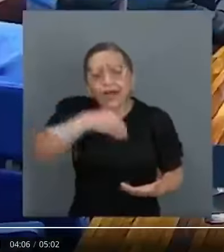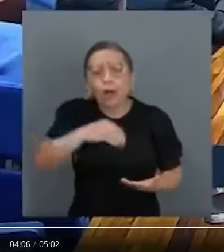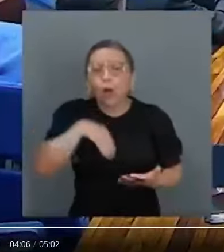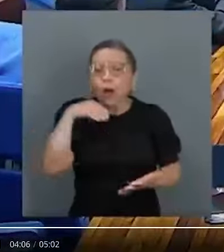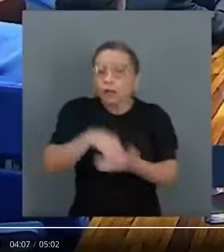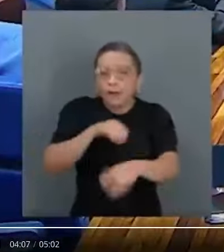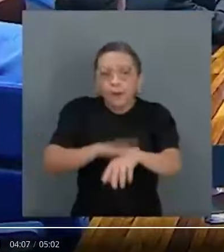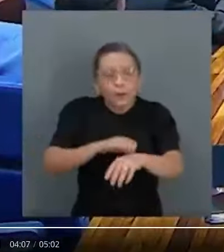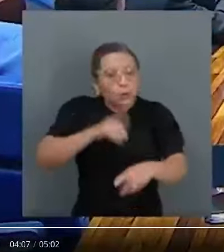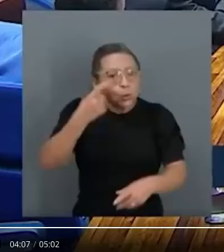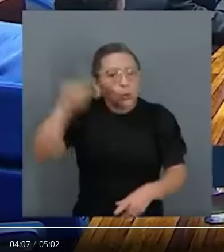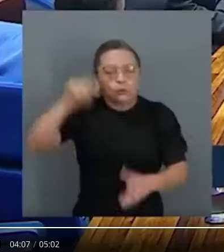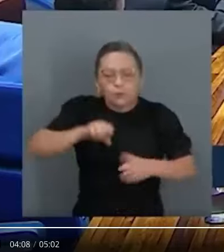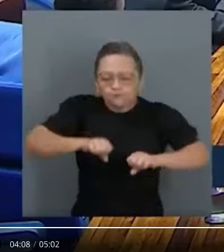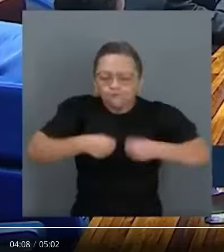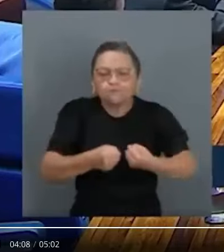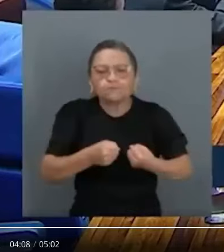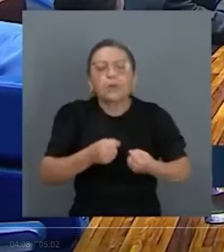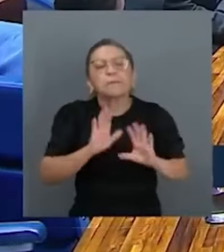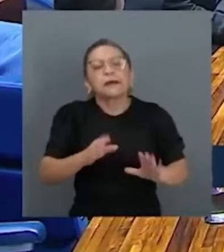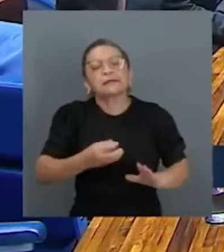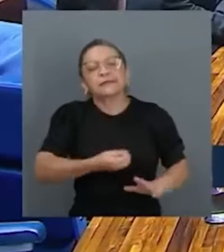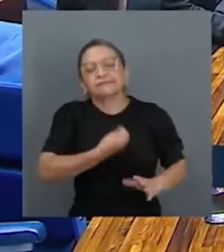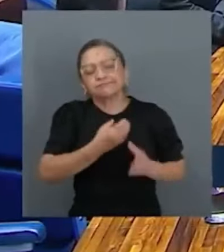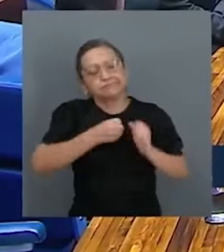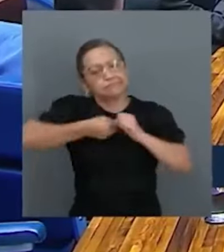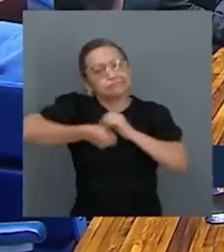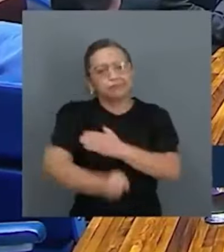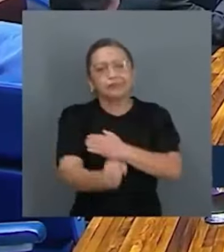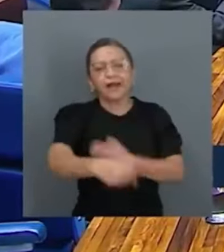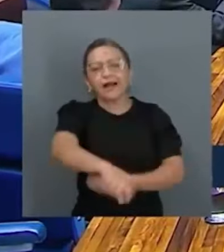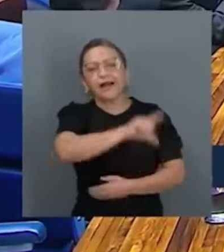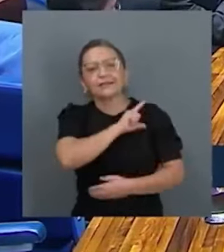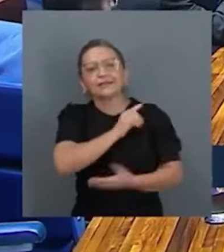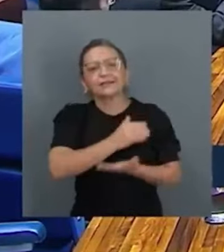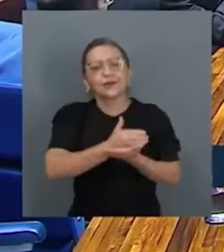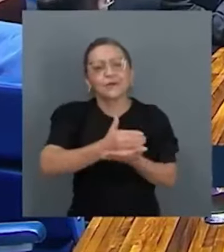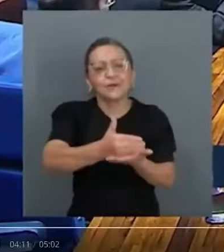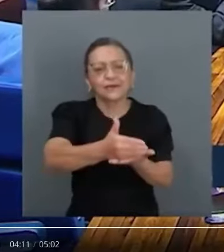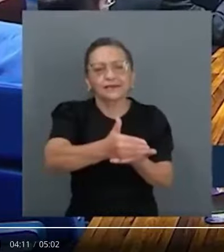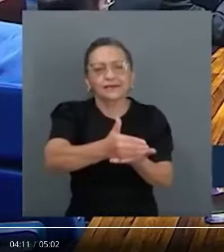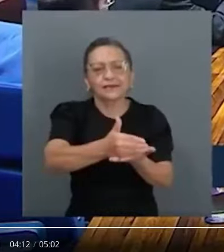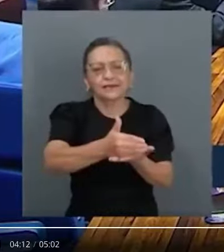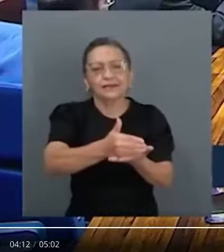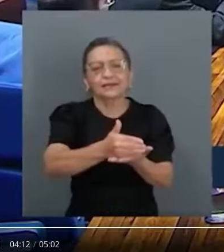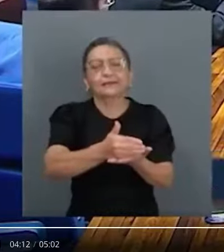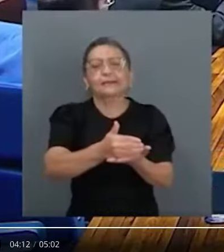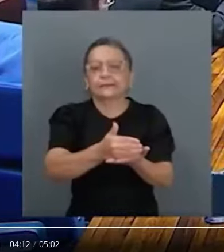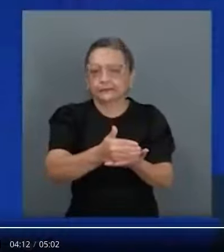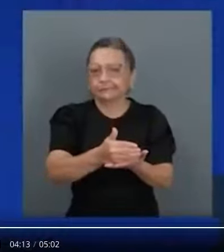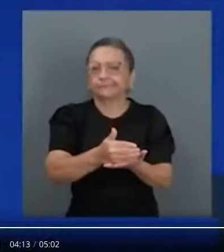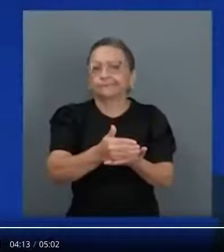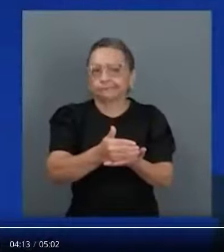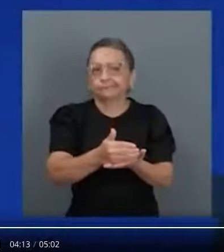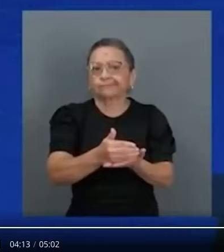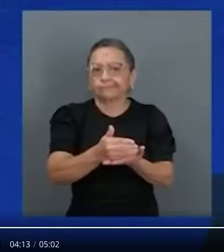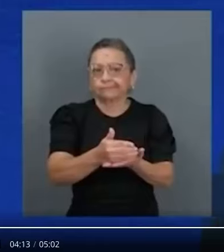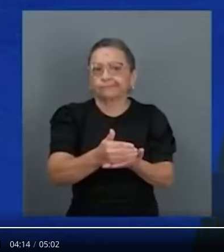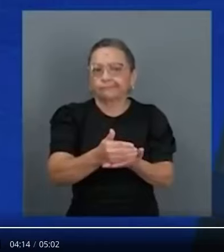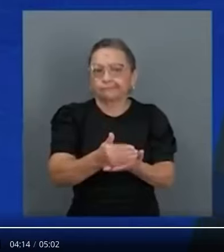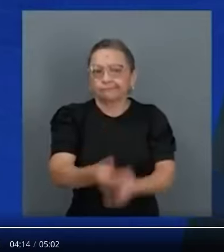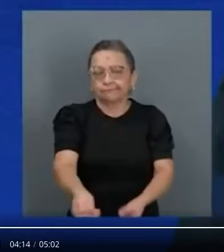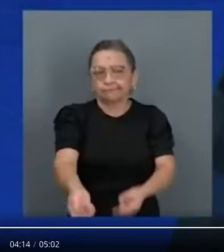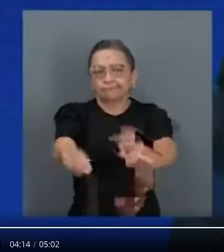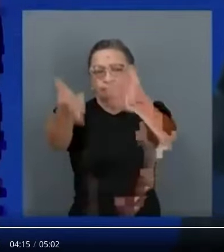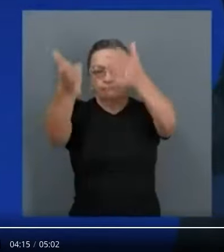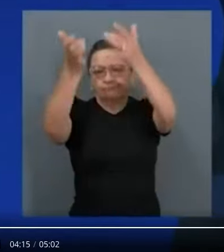último momento, cuja vida foi tirada antes mesmo de começar, ecoou como um poderoso lembrete